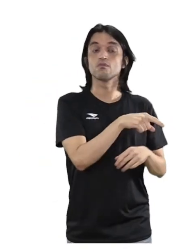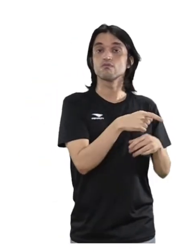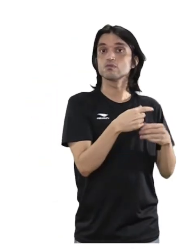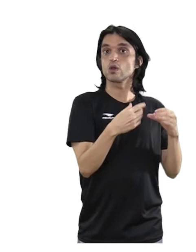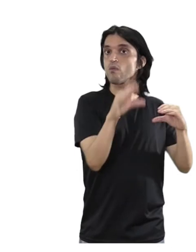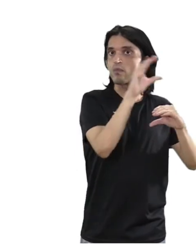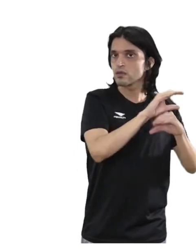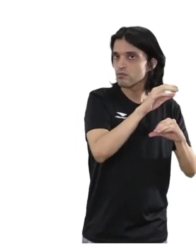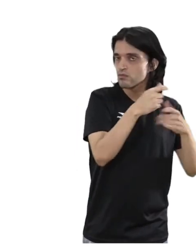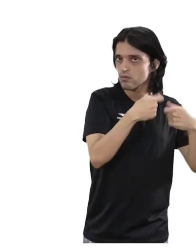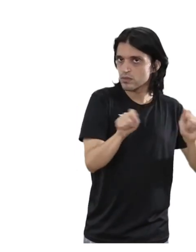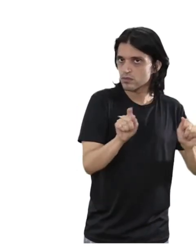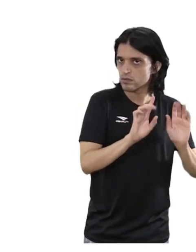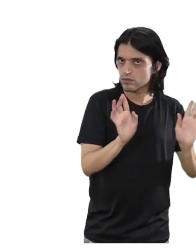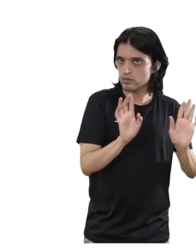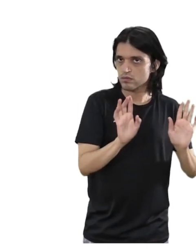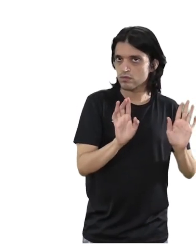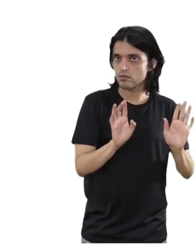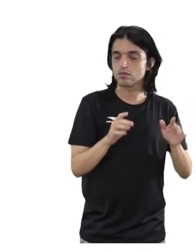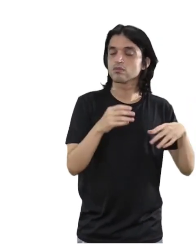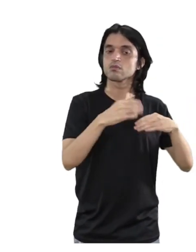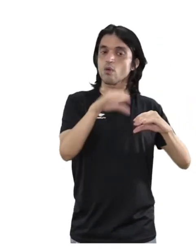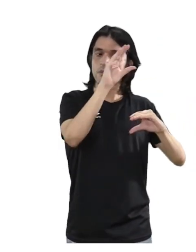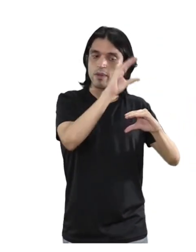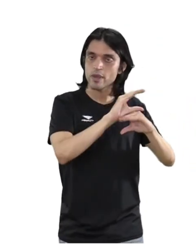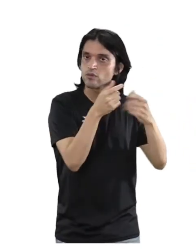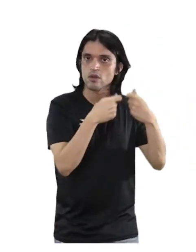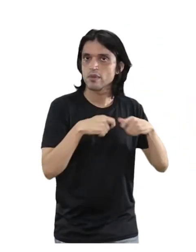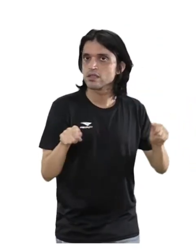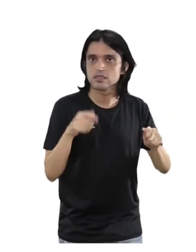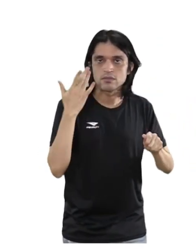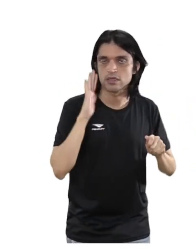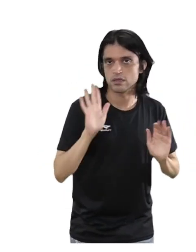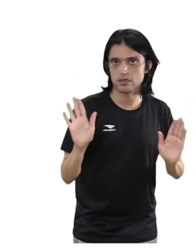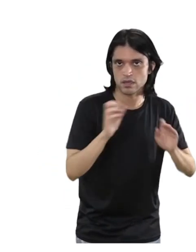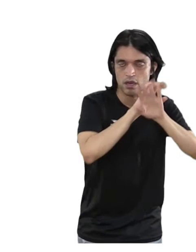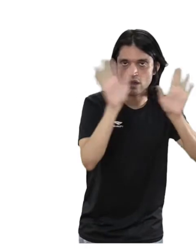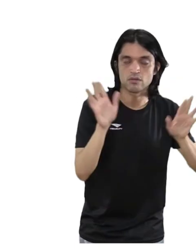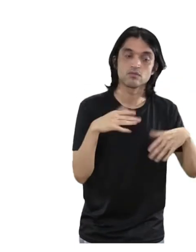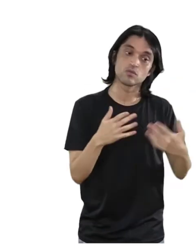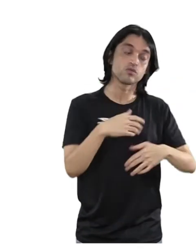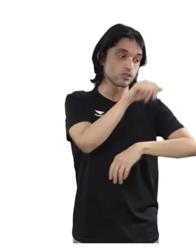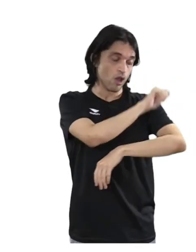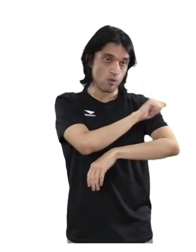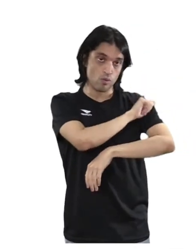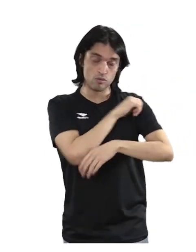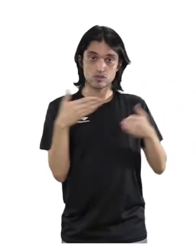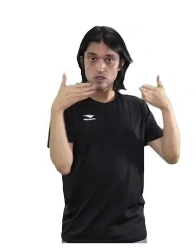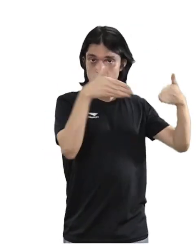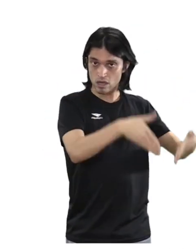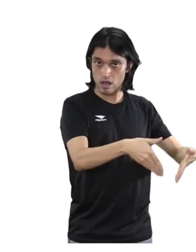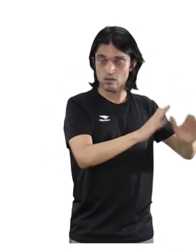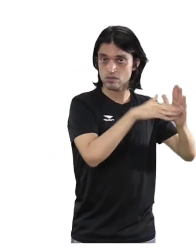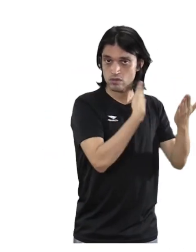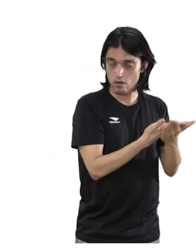complemento para entender essa frase. Os alunos chegaram à escola. Você sabe que eles chegaram. Essa escola é o